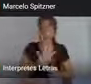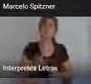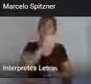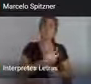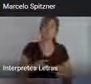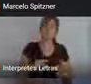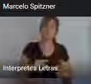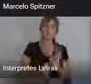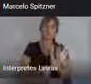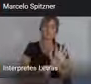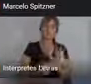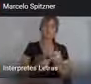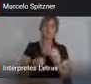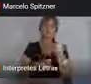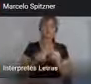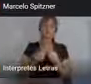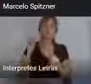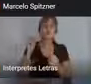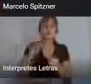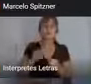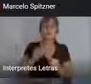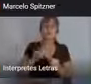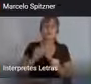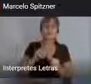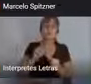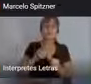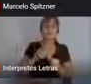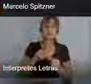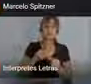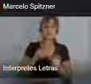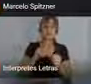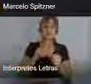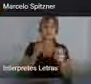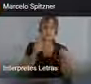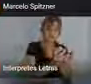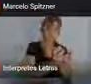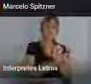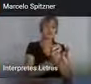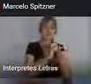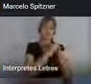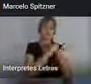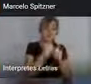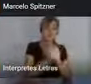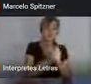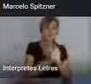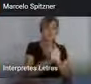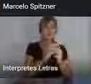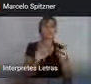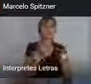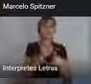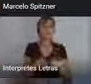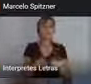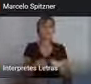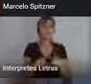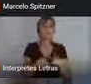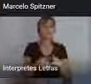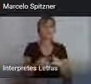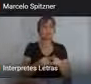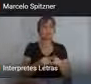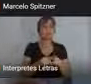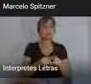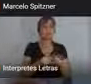são feitos sobre uma determinada comunidade, sobre um determinado grupo, esse estudo descreve o falar